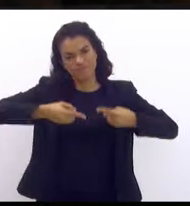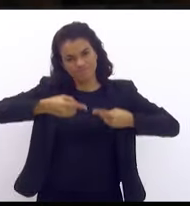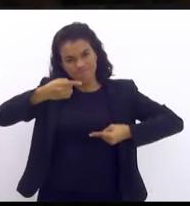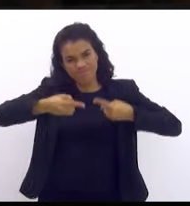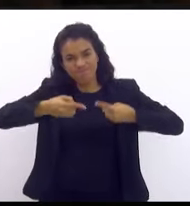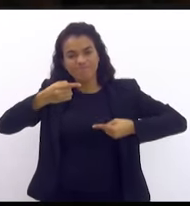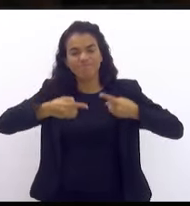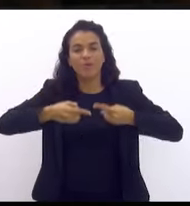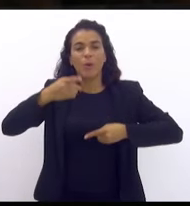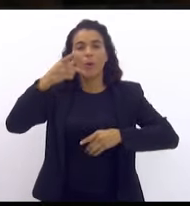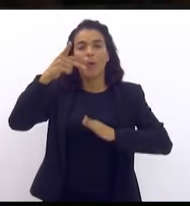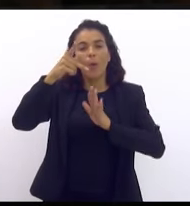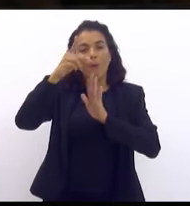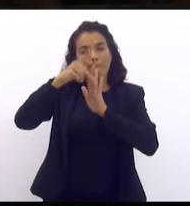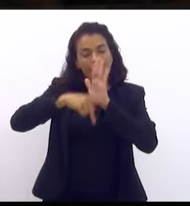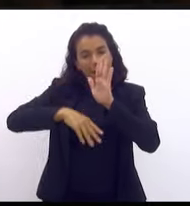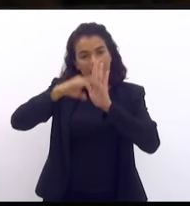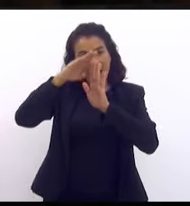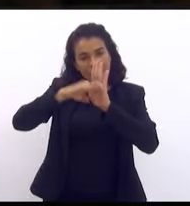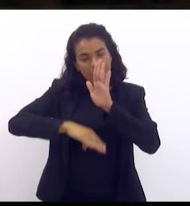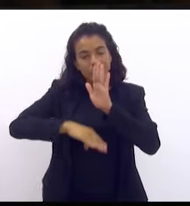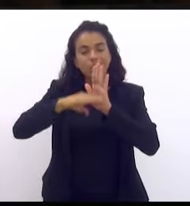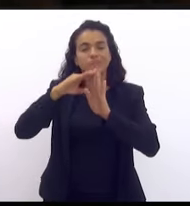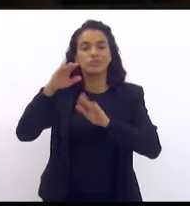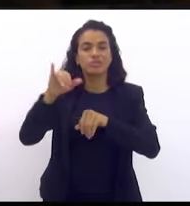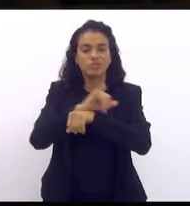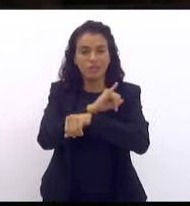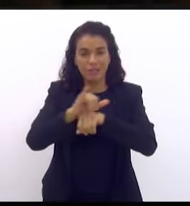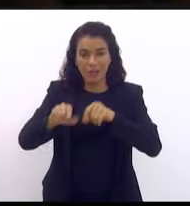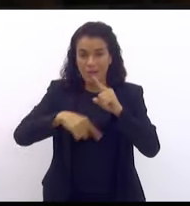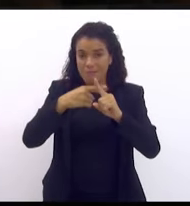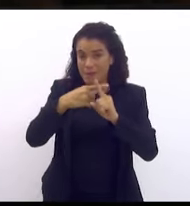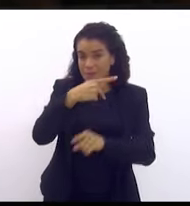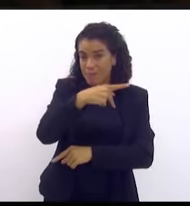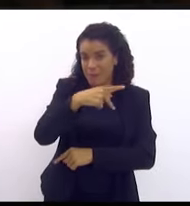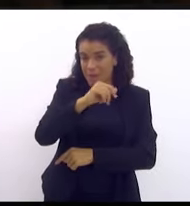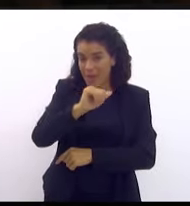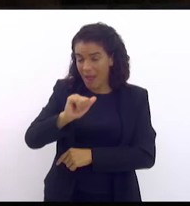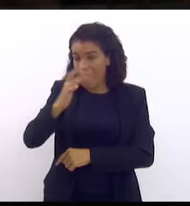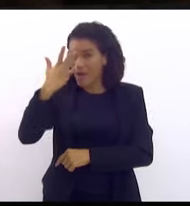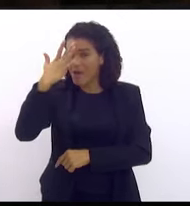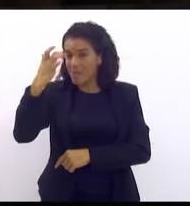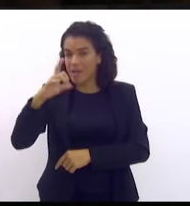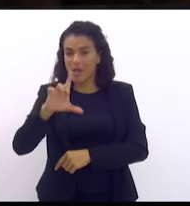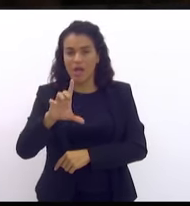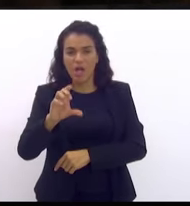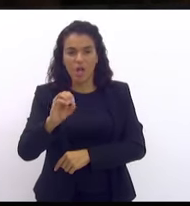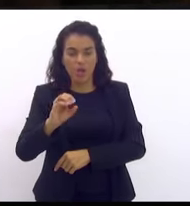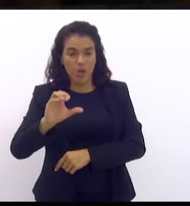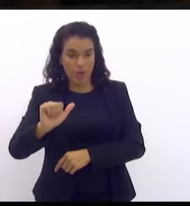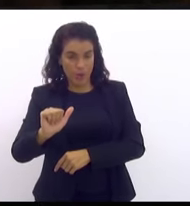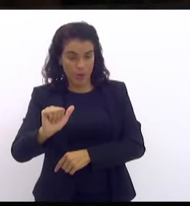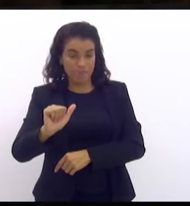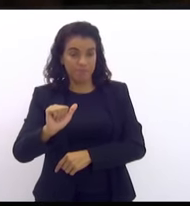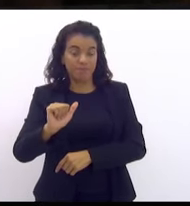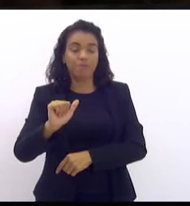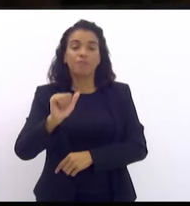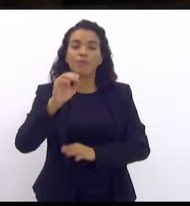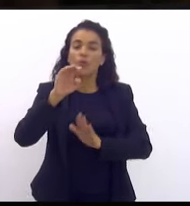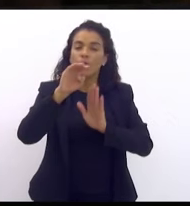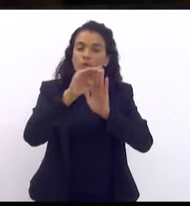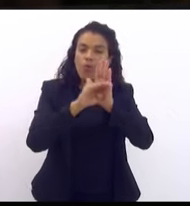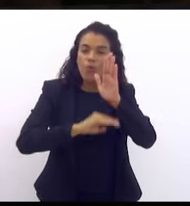o Plano Estratégico e o PPA, e amanhã a LOA. E no Plano